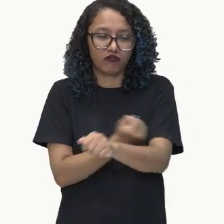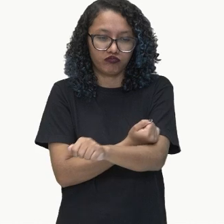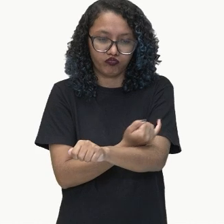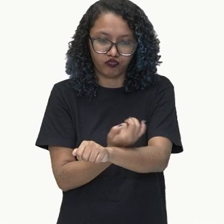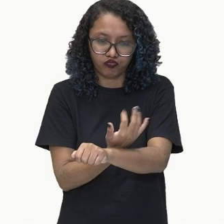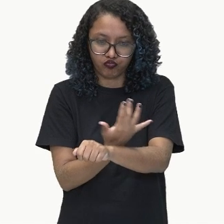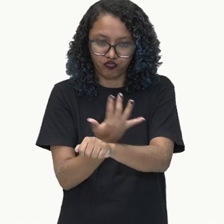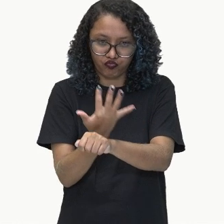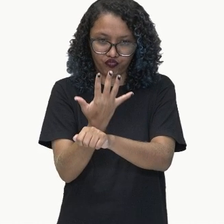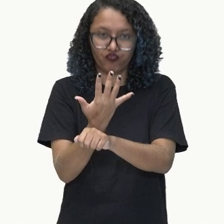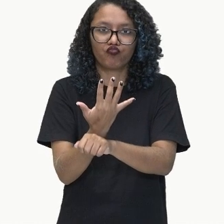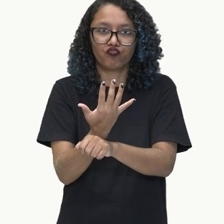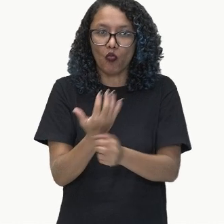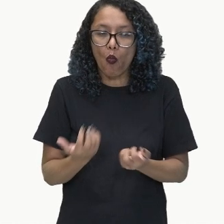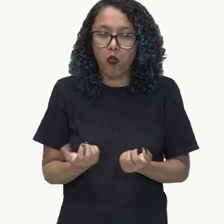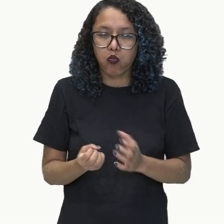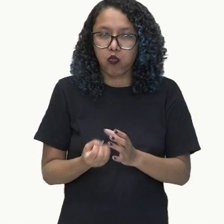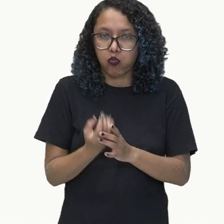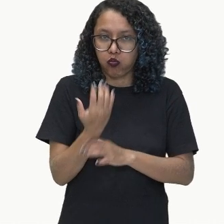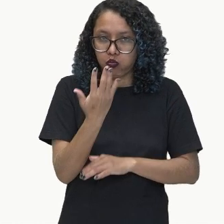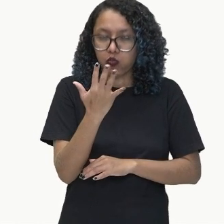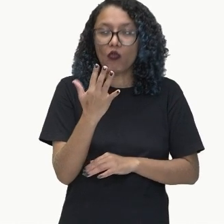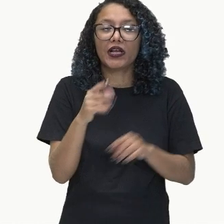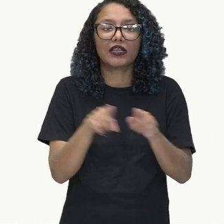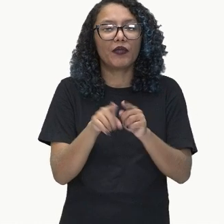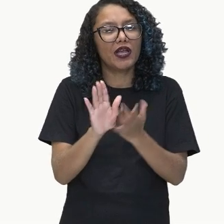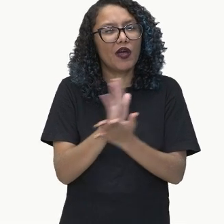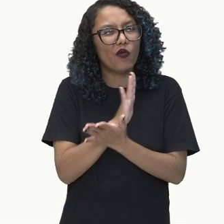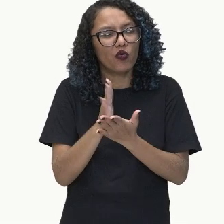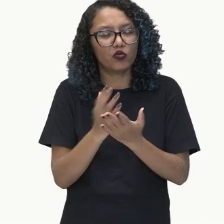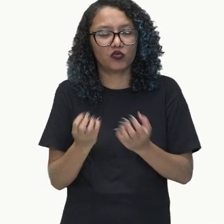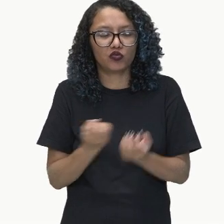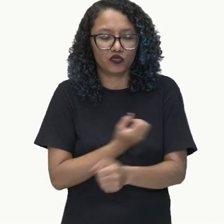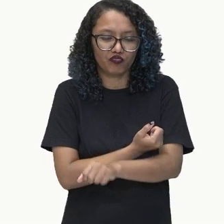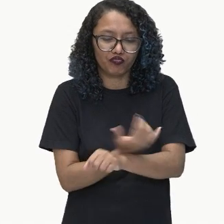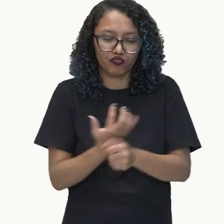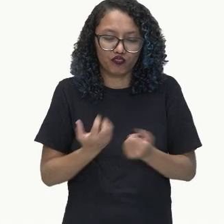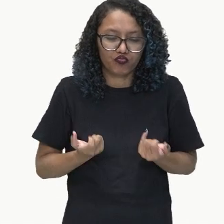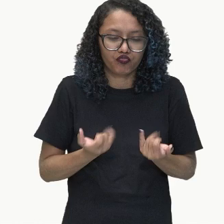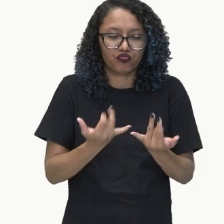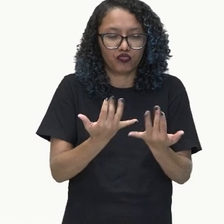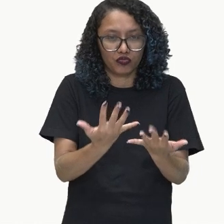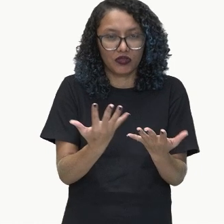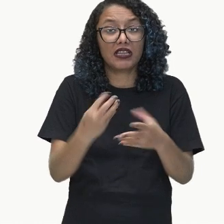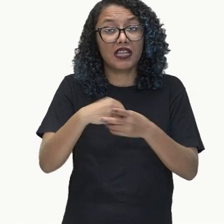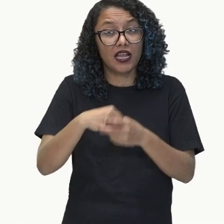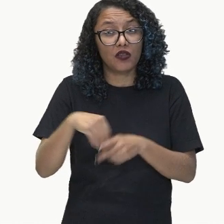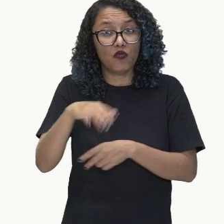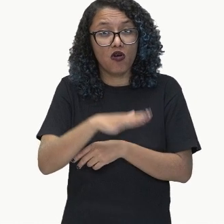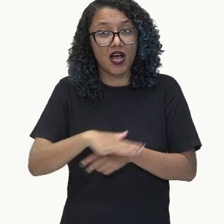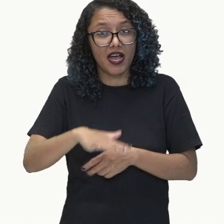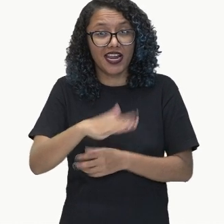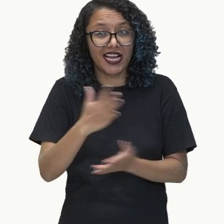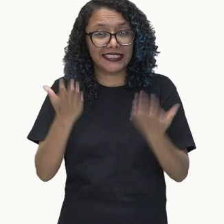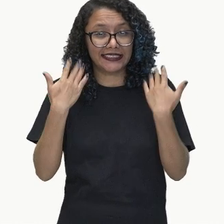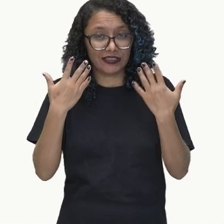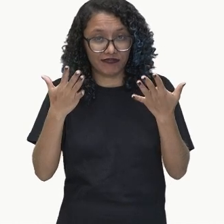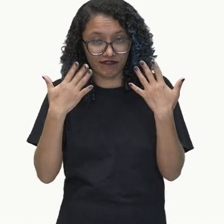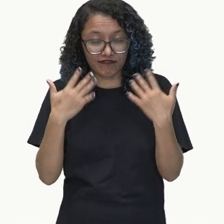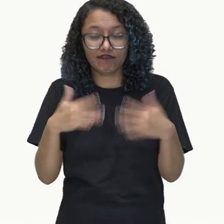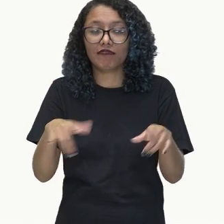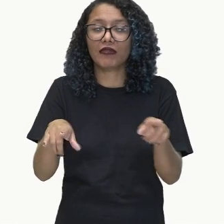altas e pequenos arbustos também, então elas vão estar numa região de clima mais quente. E para finalizar, a